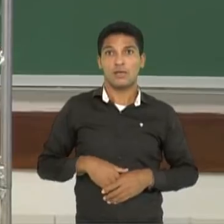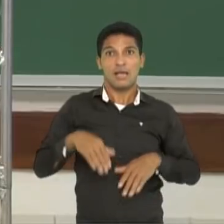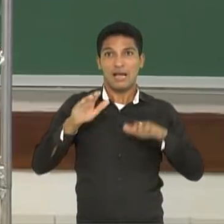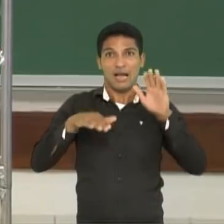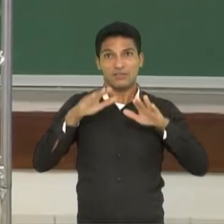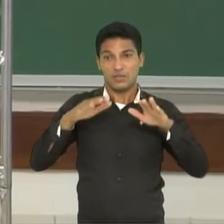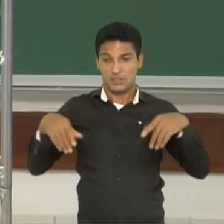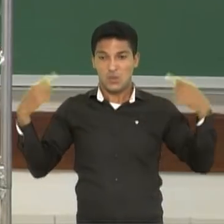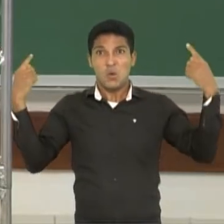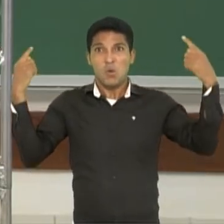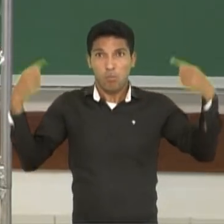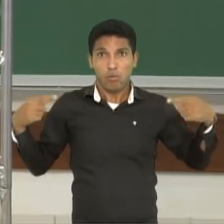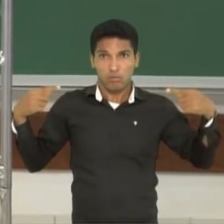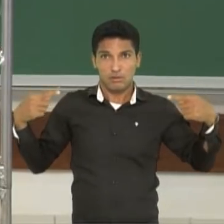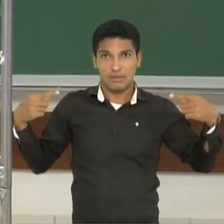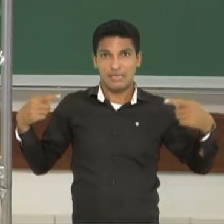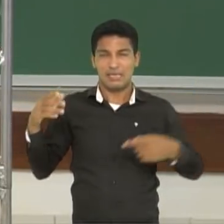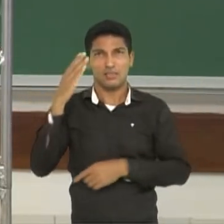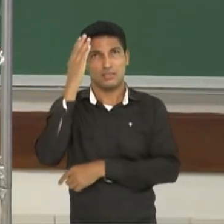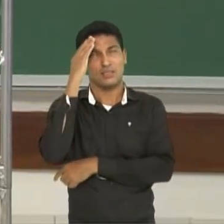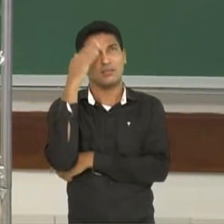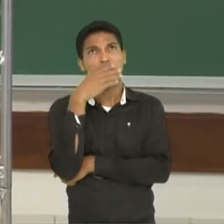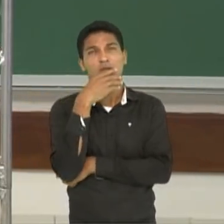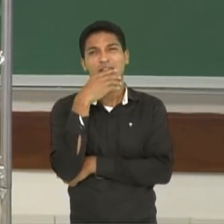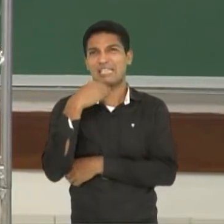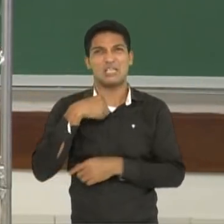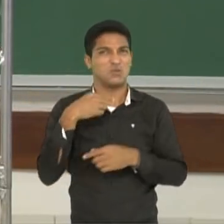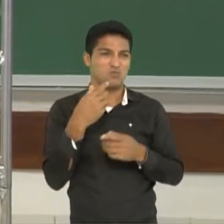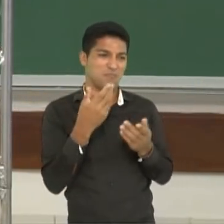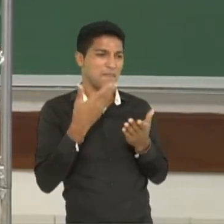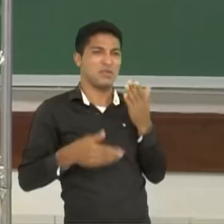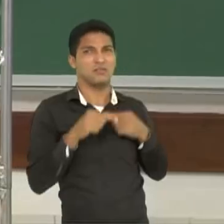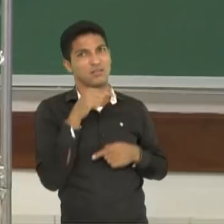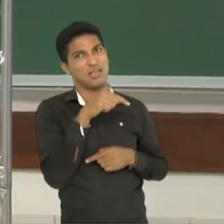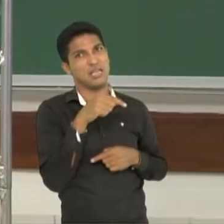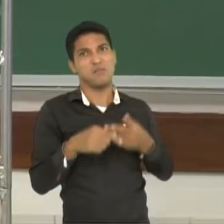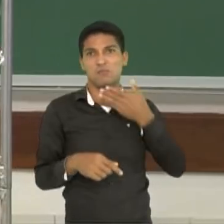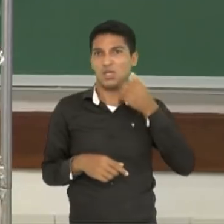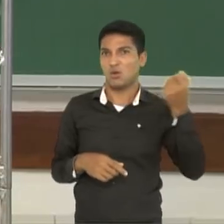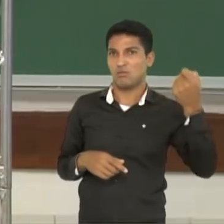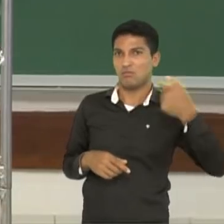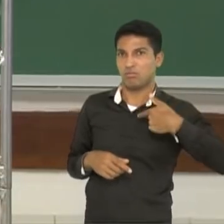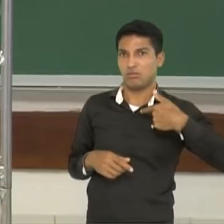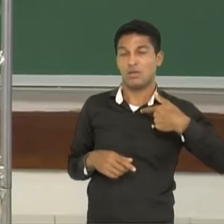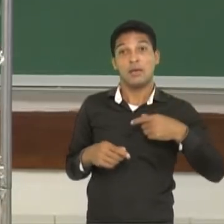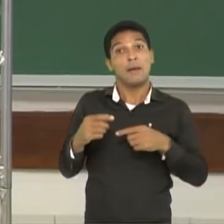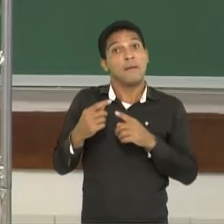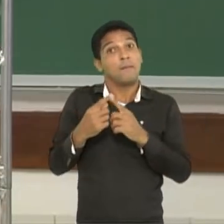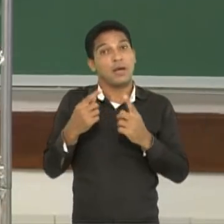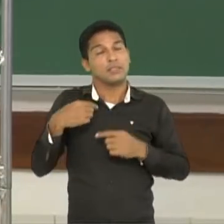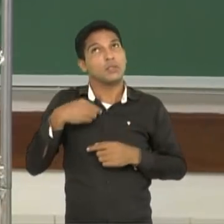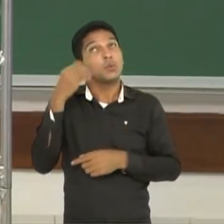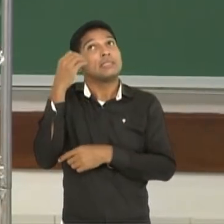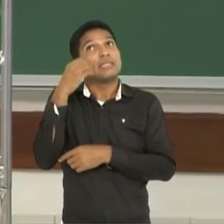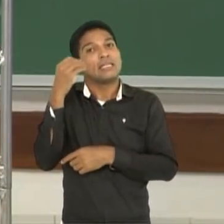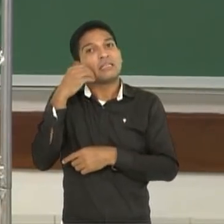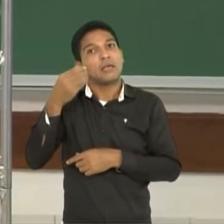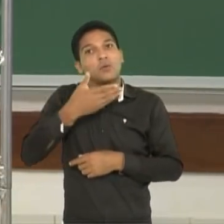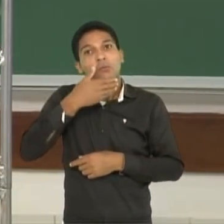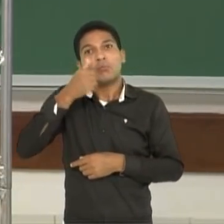levantamento de peso, ele vai ver que ao longo do tempo ele está conseguindo levantar mais pesos. Então essa é uma